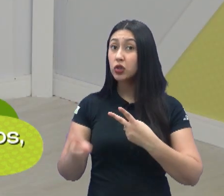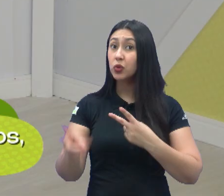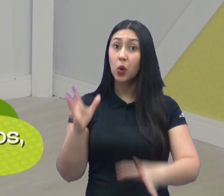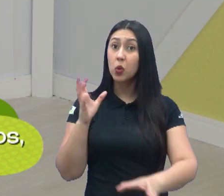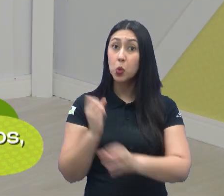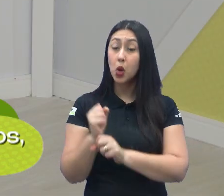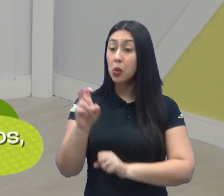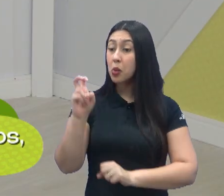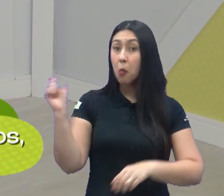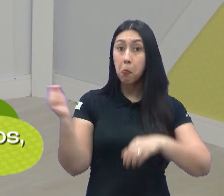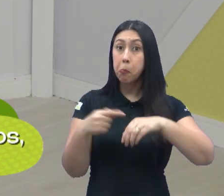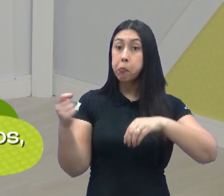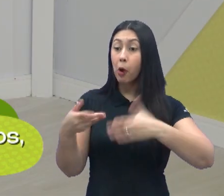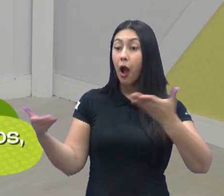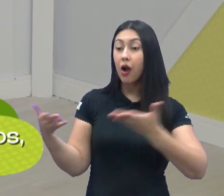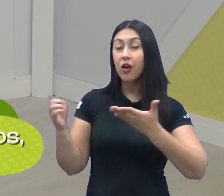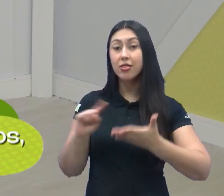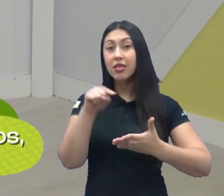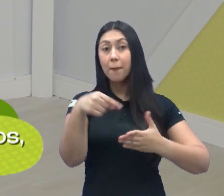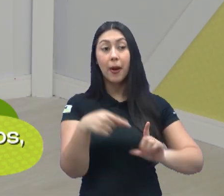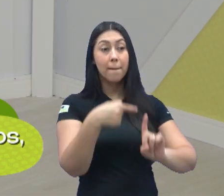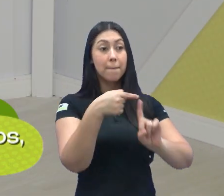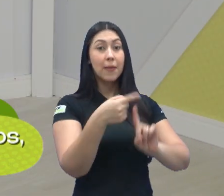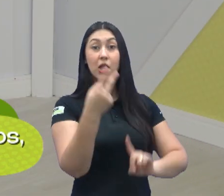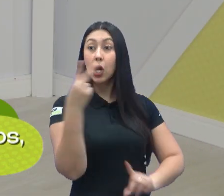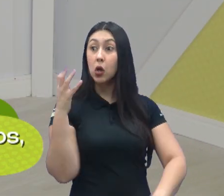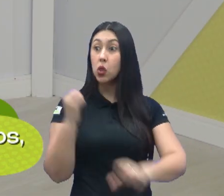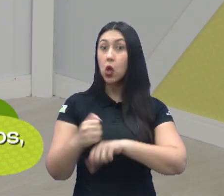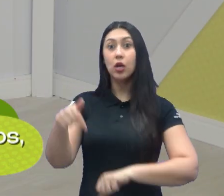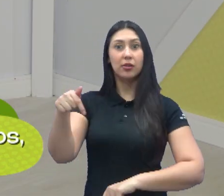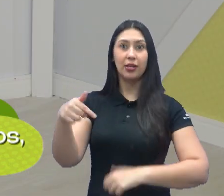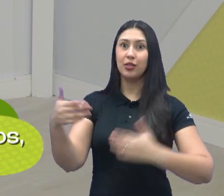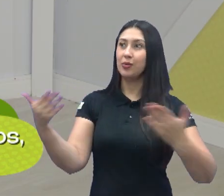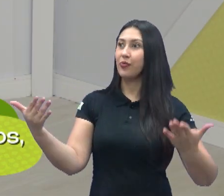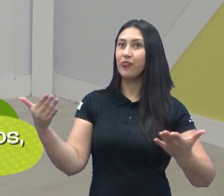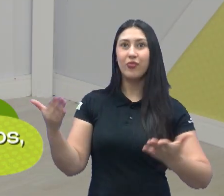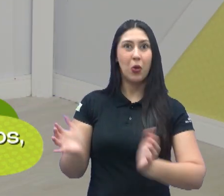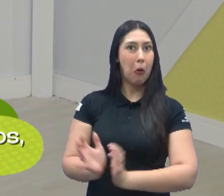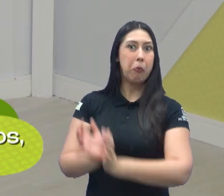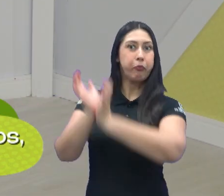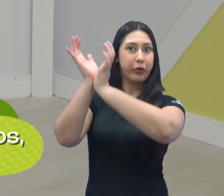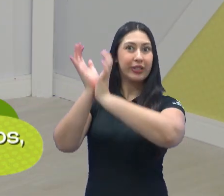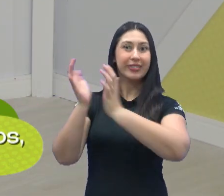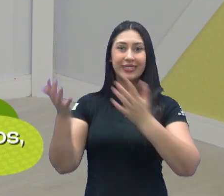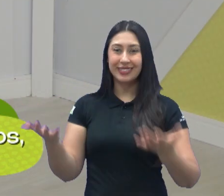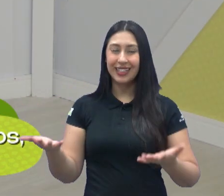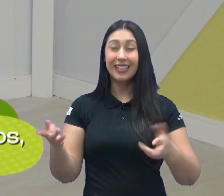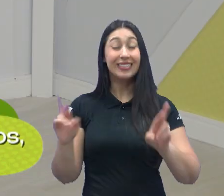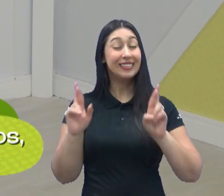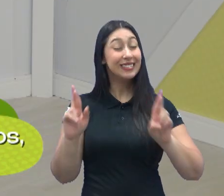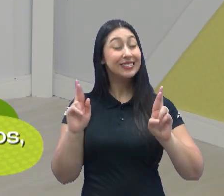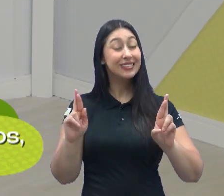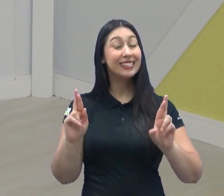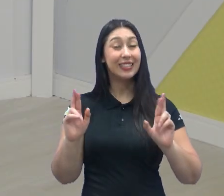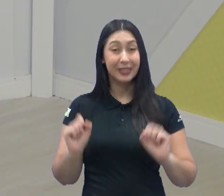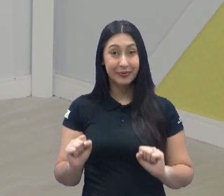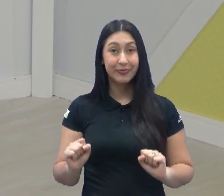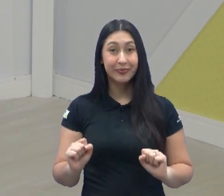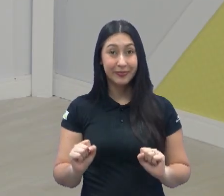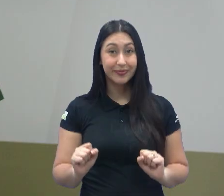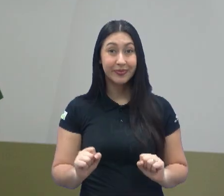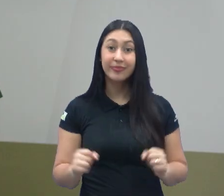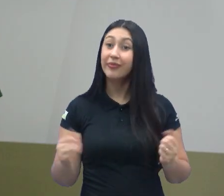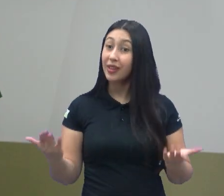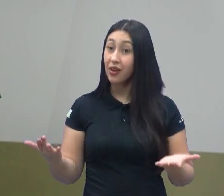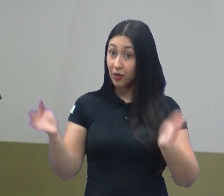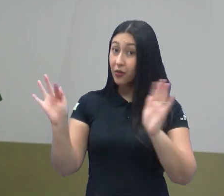classificação e na segunda fase mais 2, chega a 7, e aí vamos partir pro título e quem sabe o acesso. Vamos torcer para que isso aconteça, tá certo? Paulito, vamos